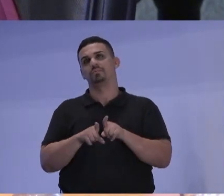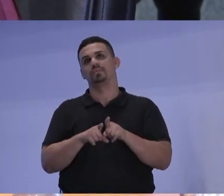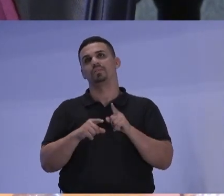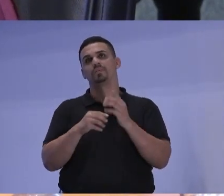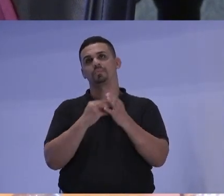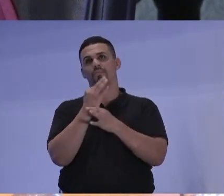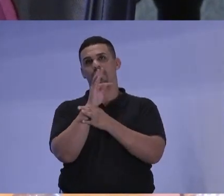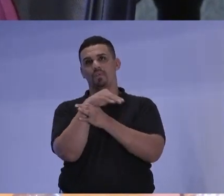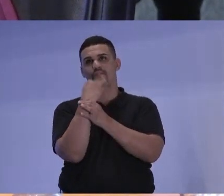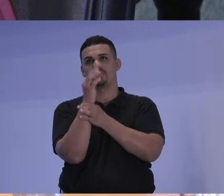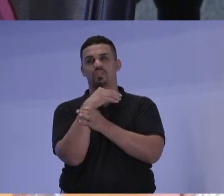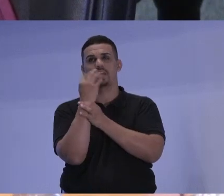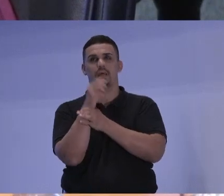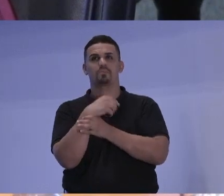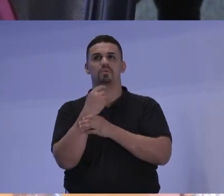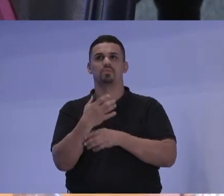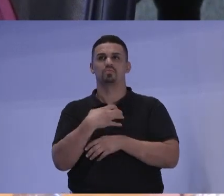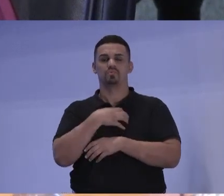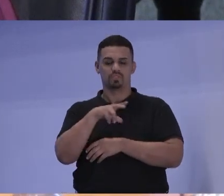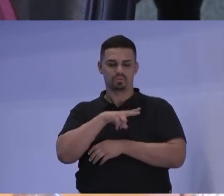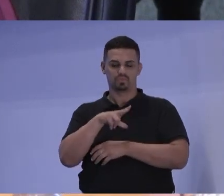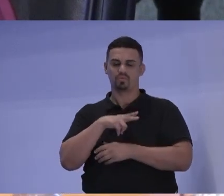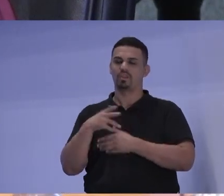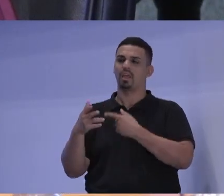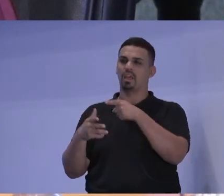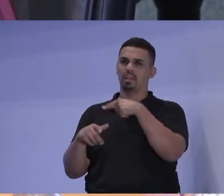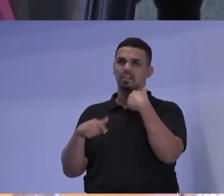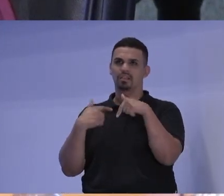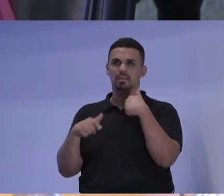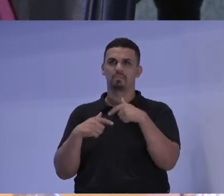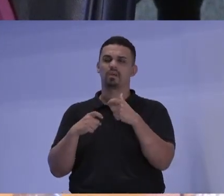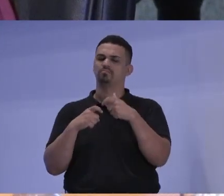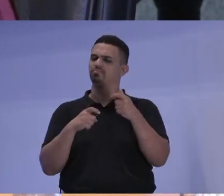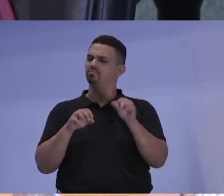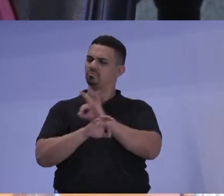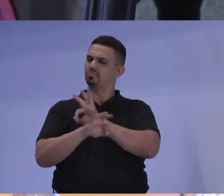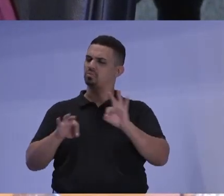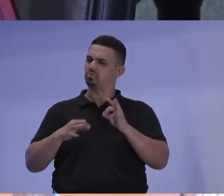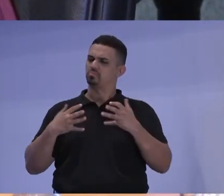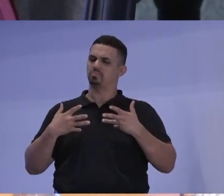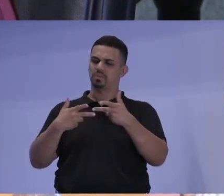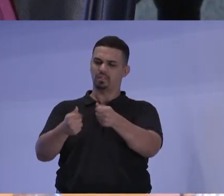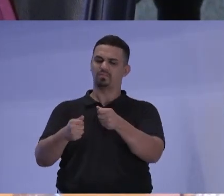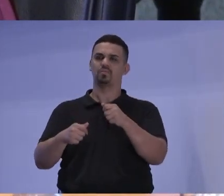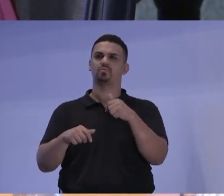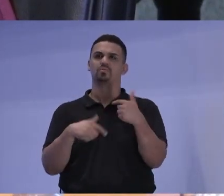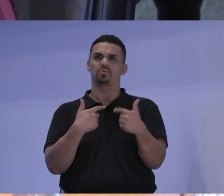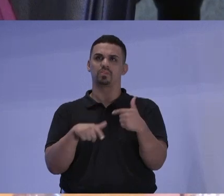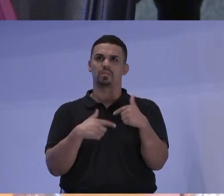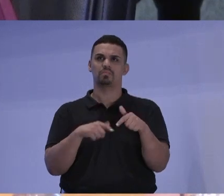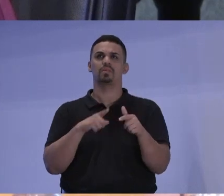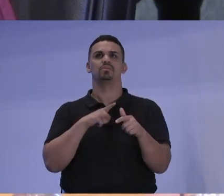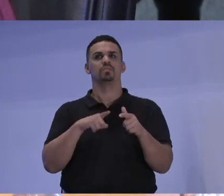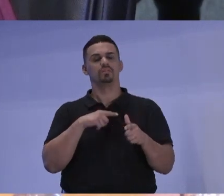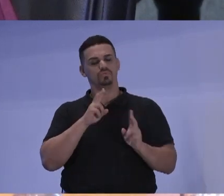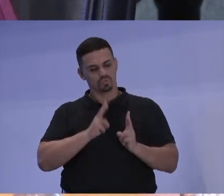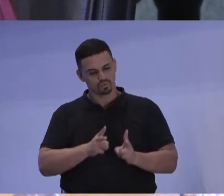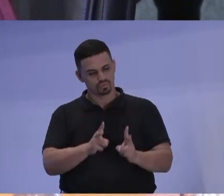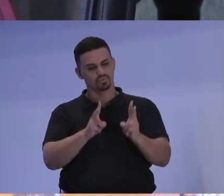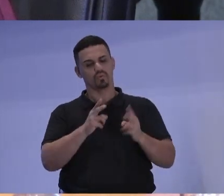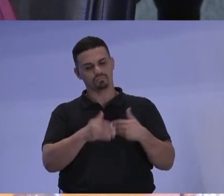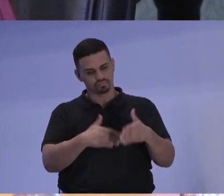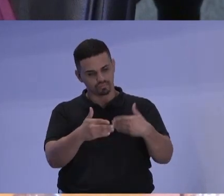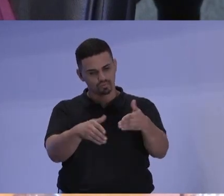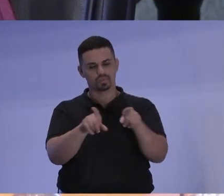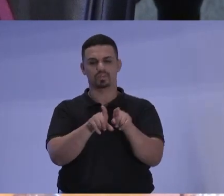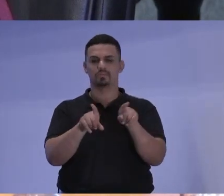que, de forma pessoal, trabalha na oficina ortopédica, tem um trabalho brilhante que a gente tem um desafio de perpetuar, e também é um dos